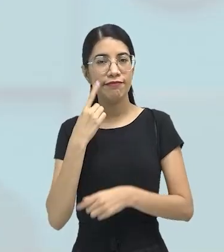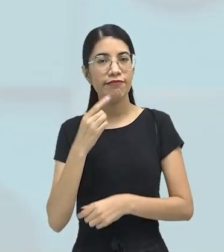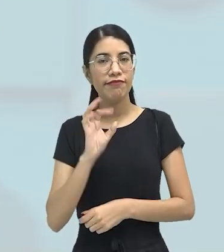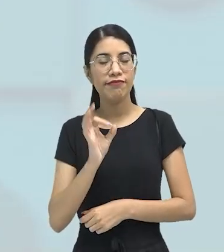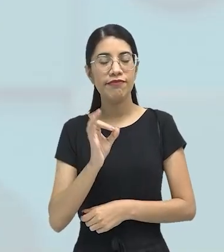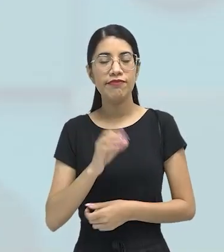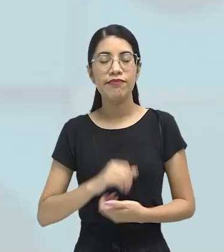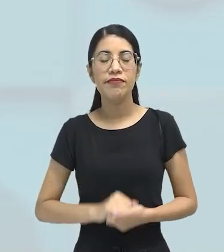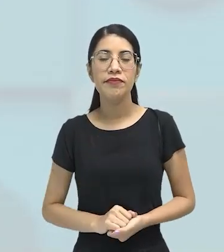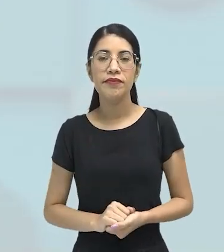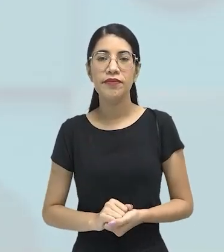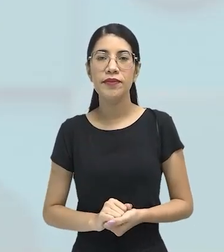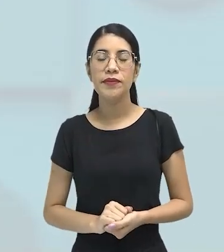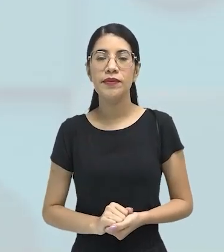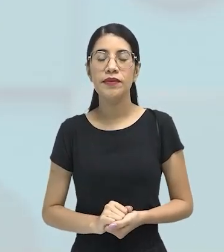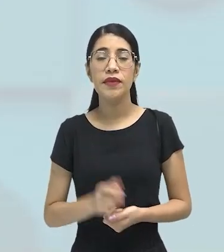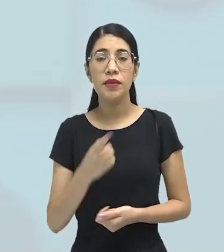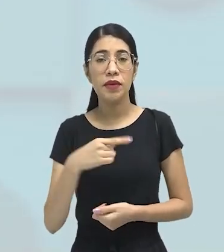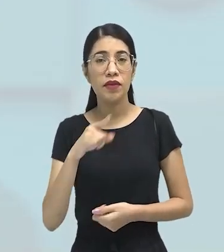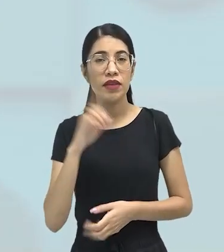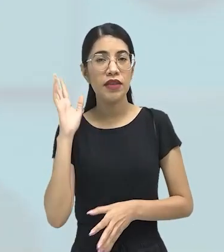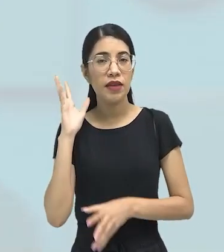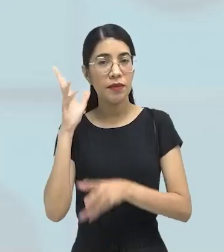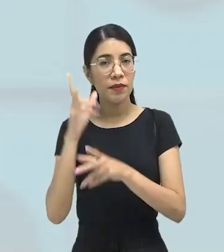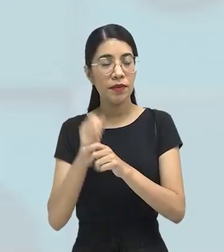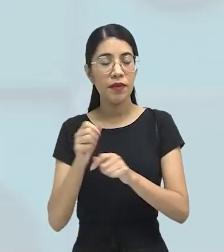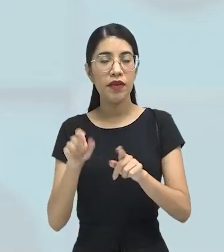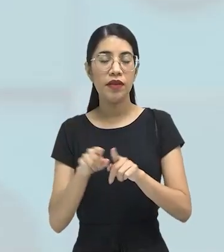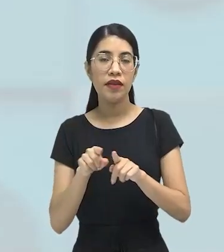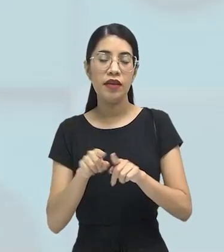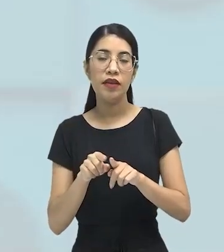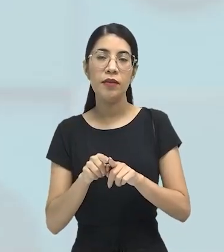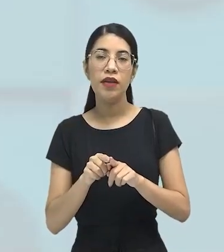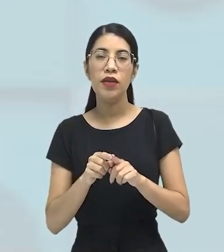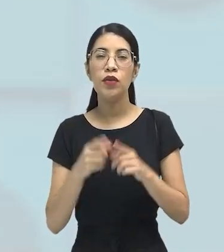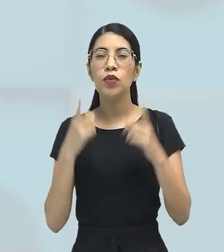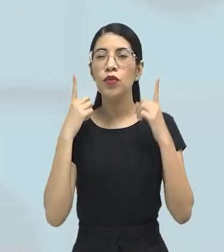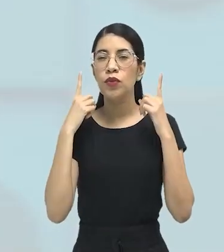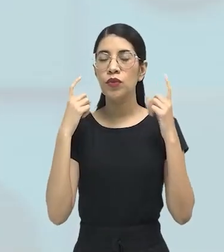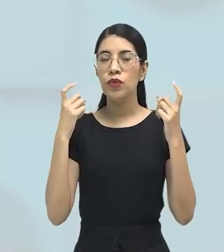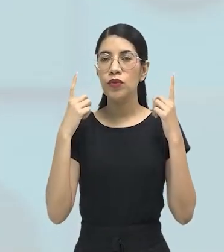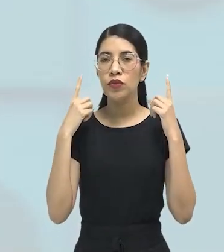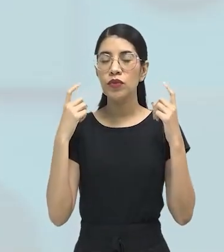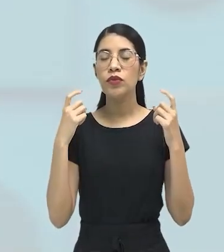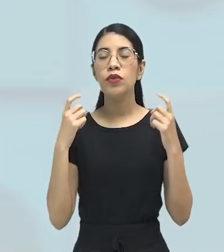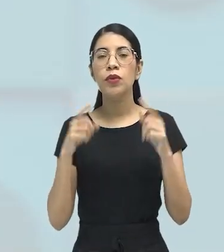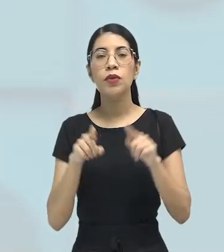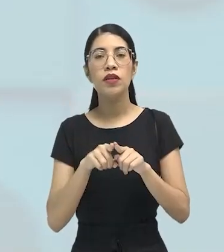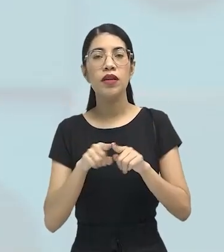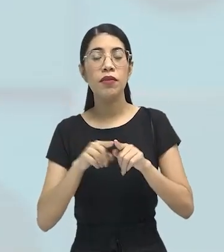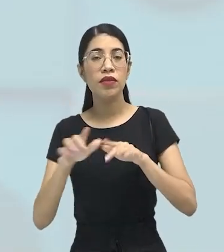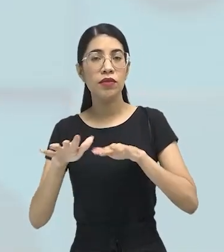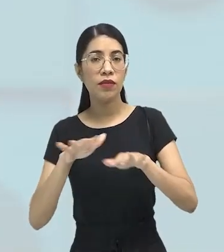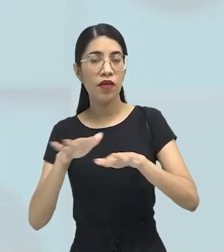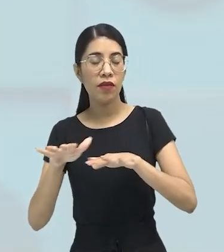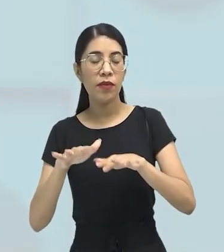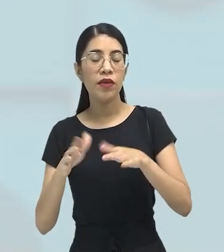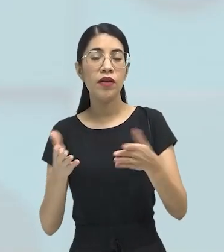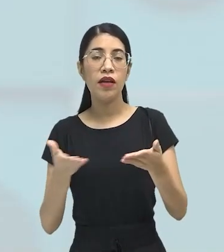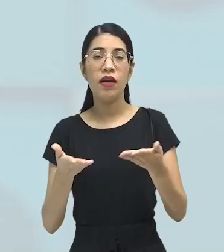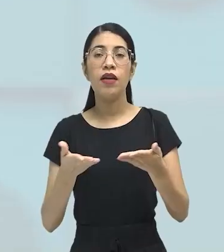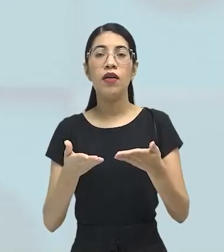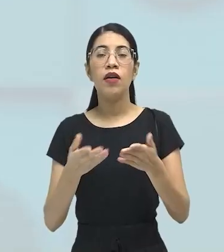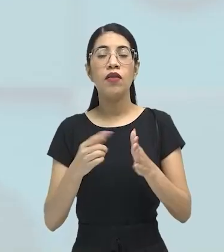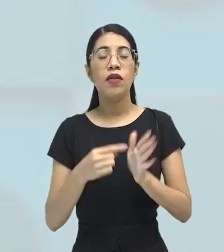não é mesmo? Bom, e para vocês relembrarem melhor do som, do movimento, eu